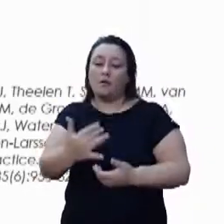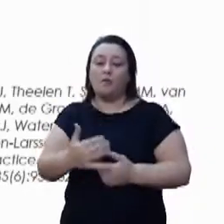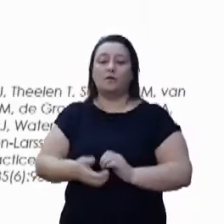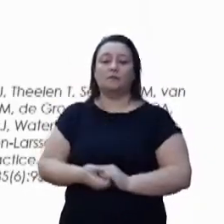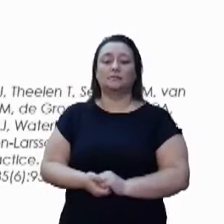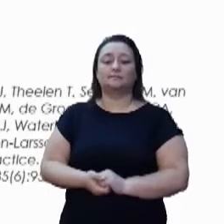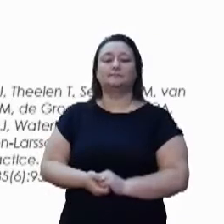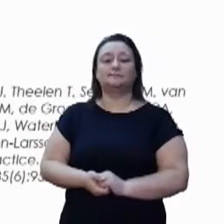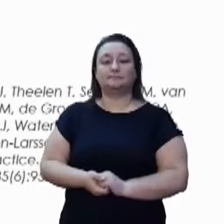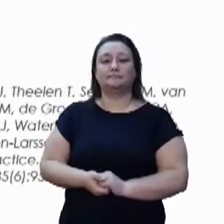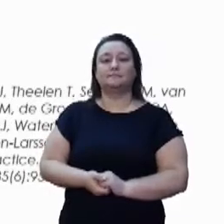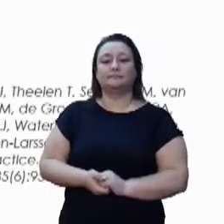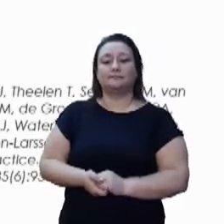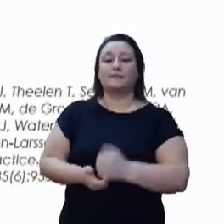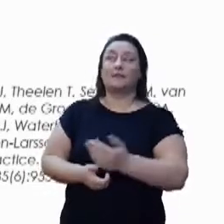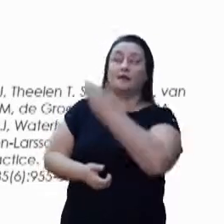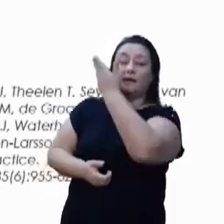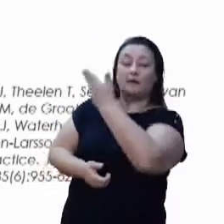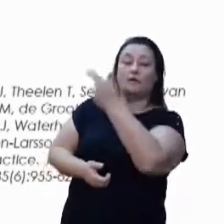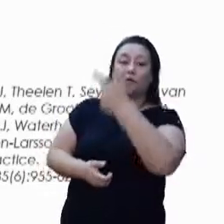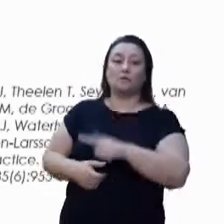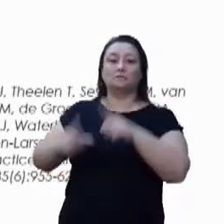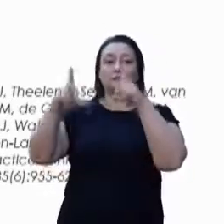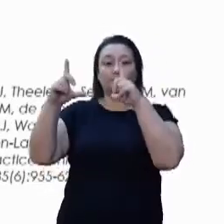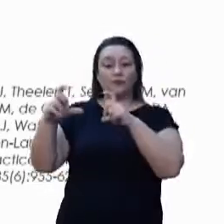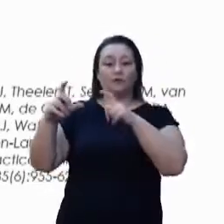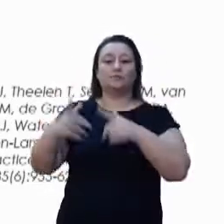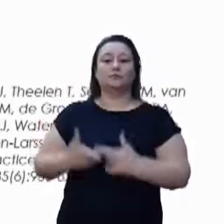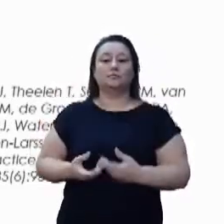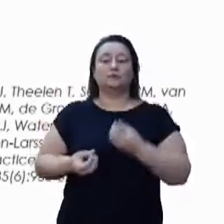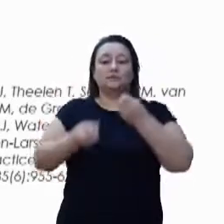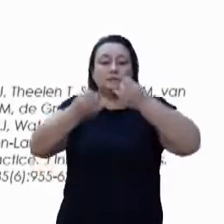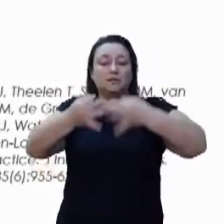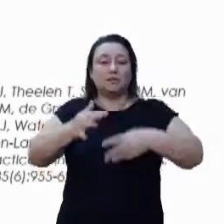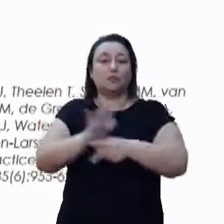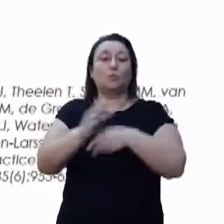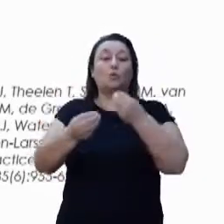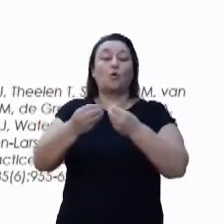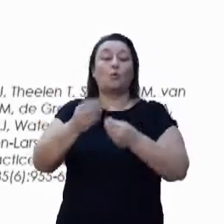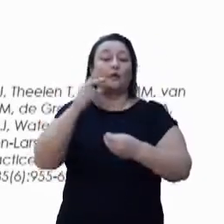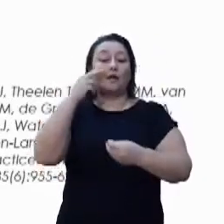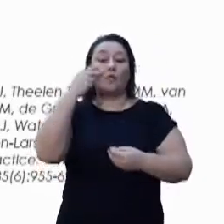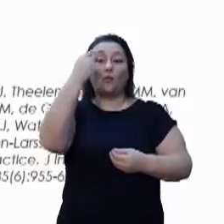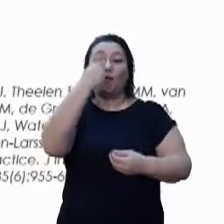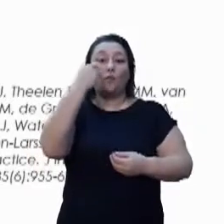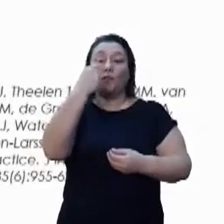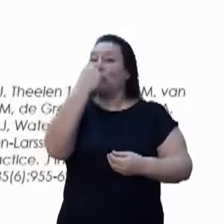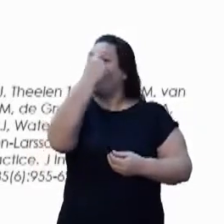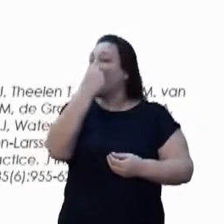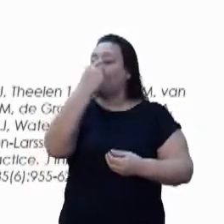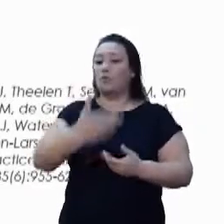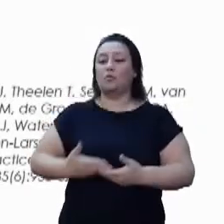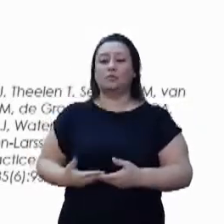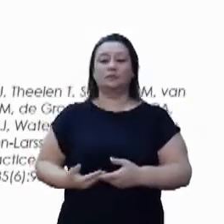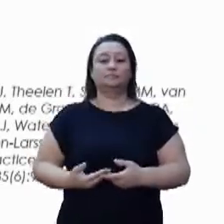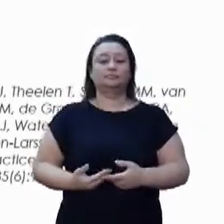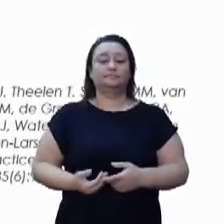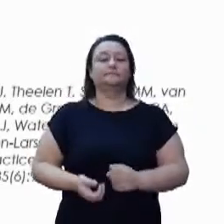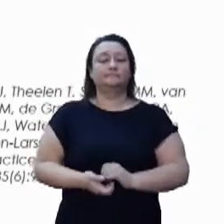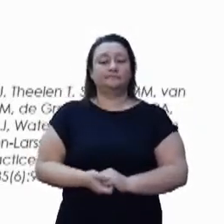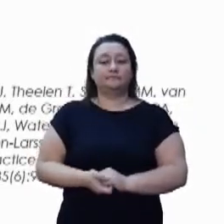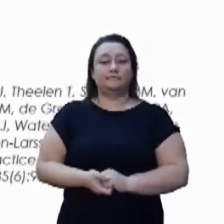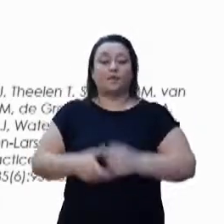E aqui novamente uma imagem mostrando a questão da espectroscopia. Então, na região do córtex, uma